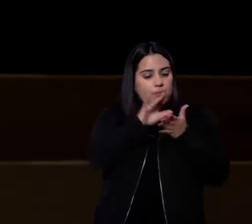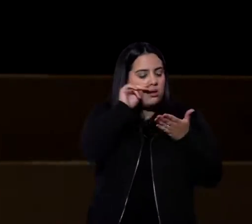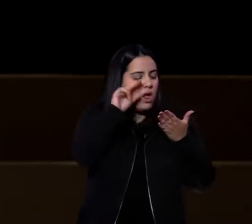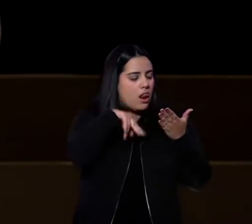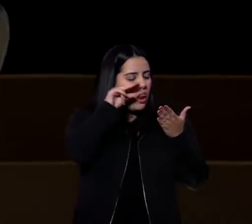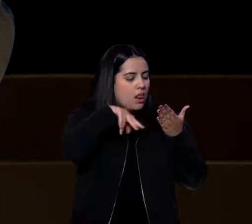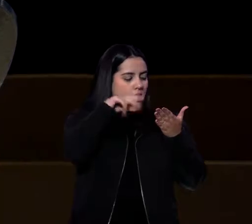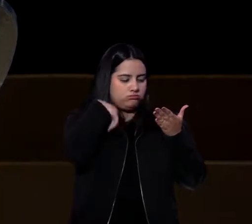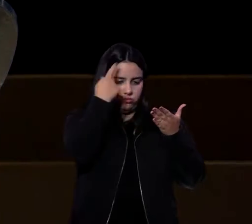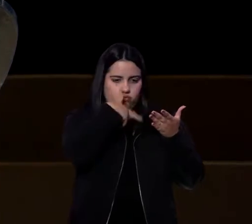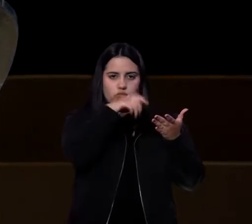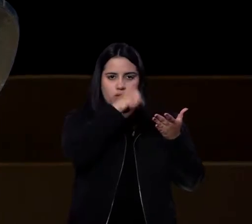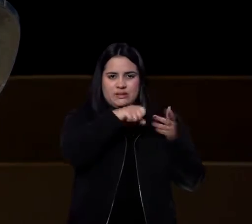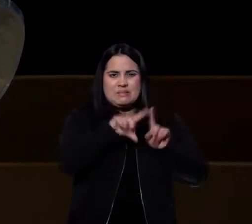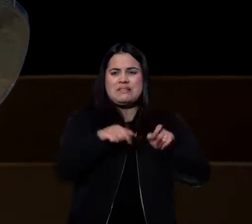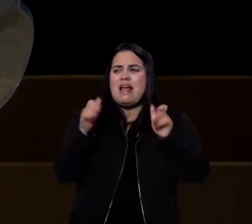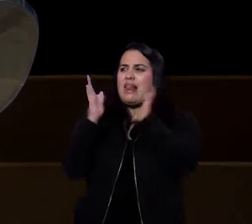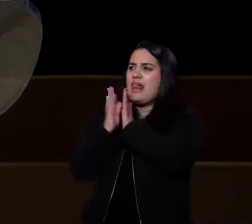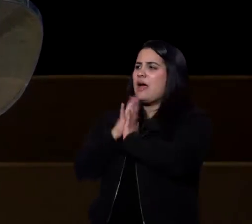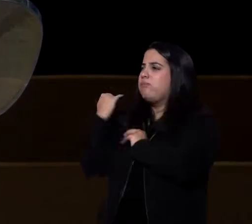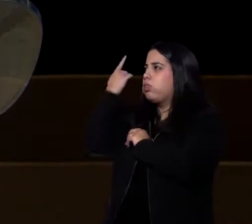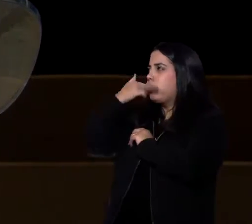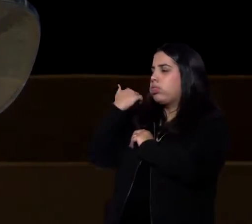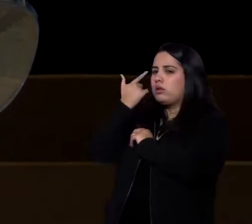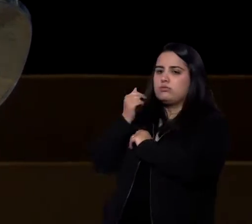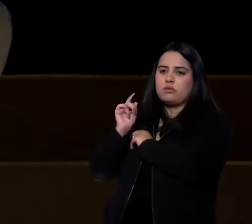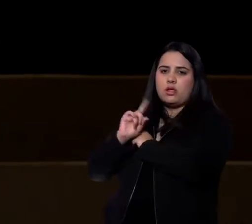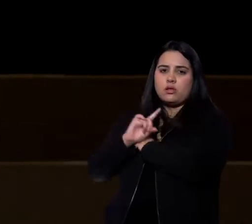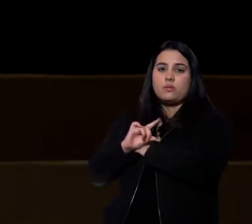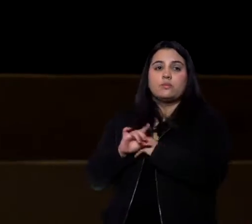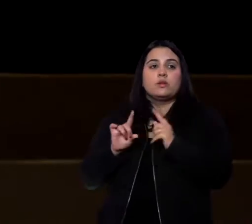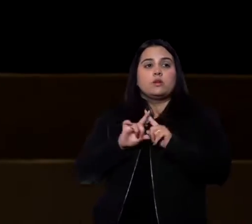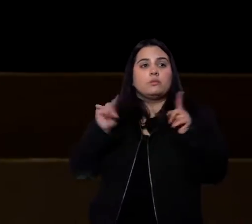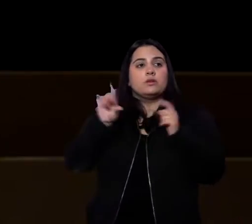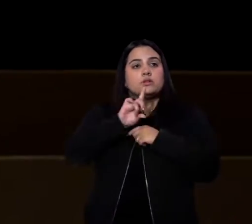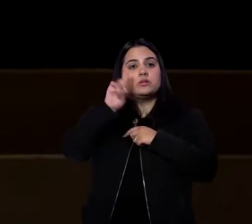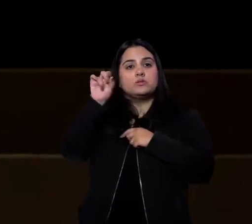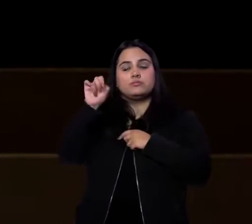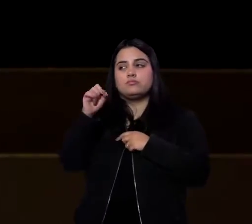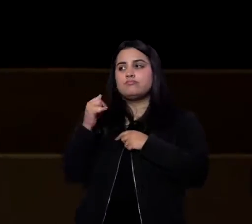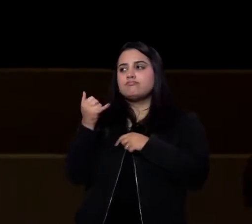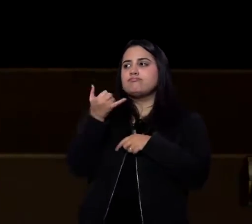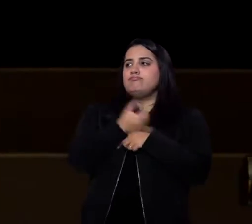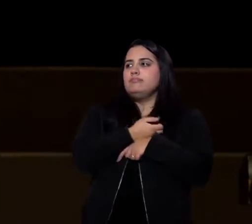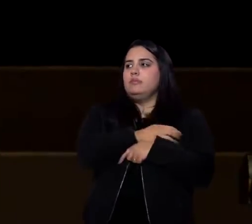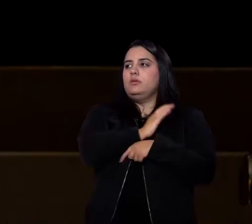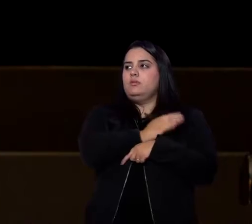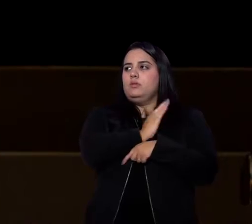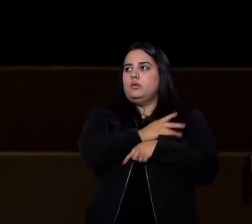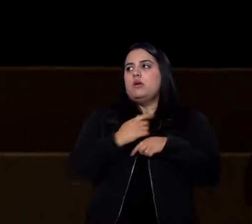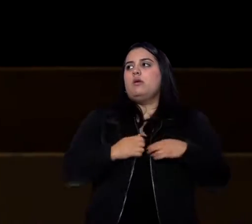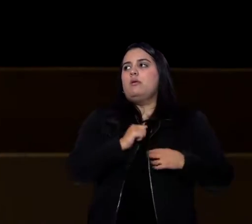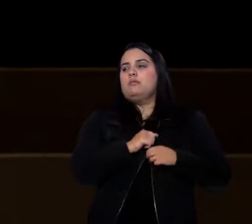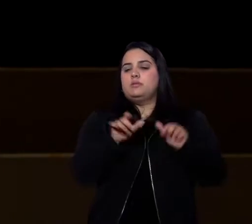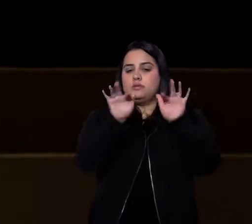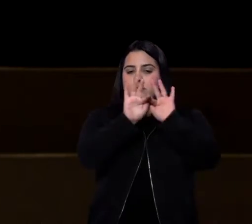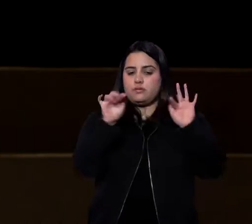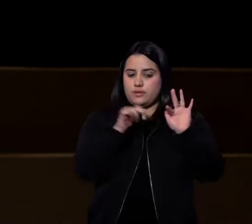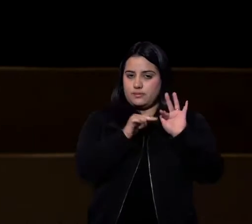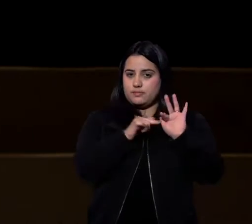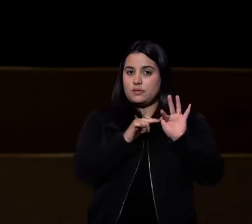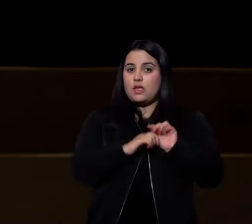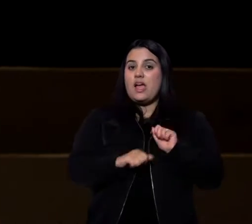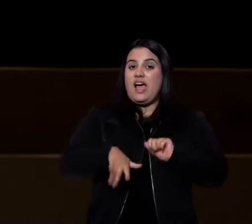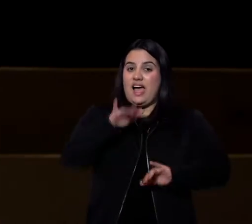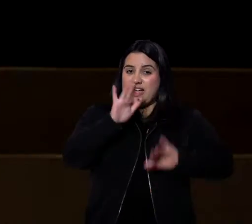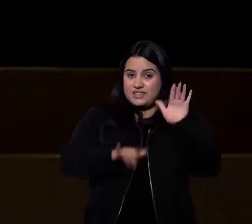certo. Até que Deus começou a tratar isso no meu coração. Eu lembro que quando eu escutei essa frase, vou repetir ela aqui. Muitas vezes